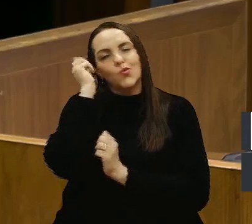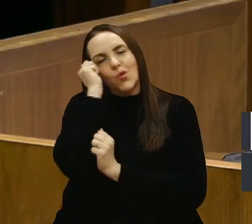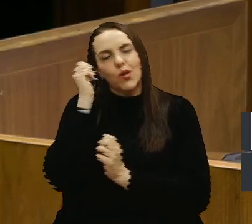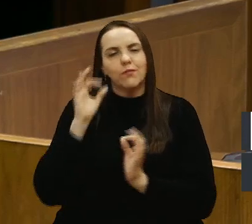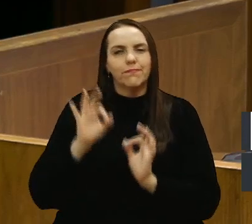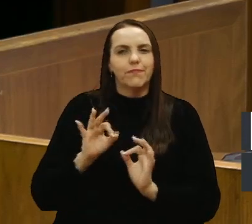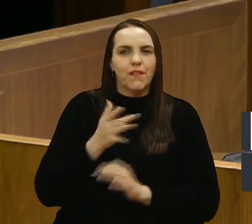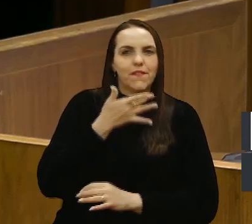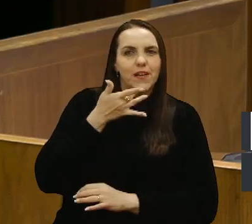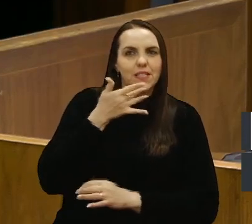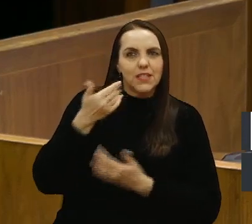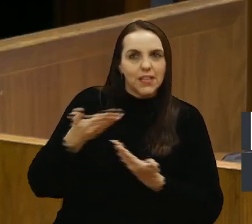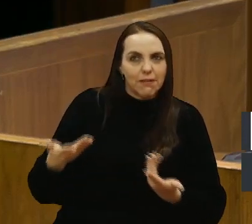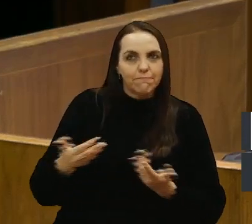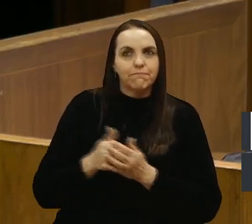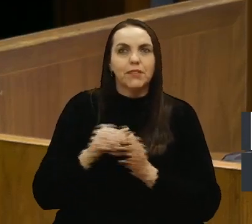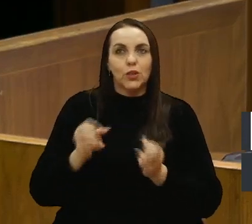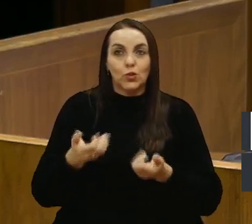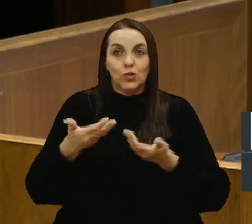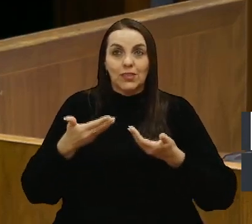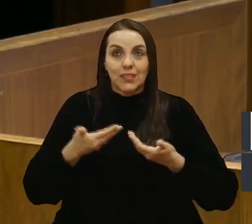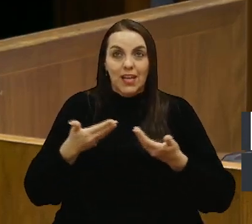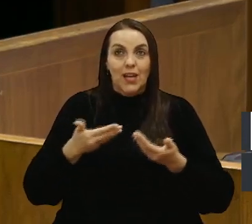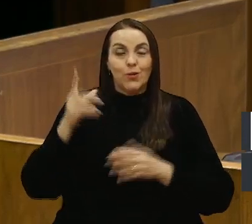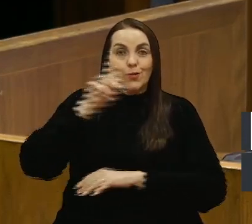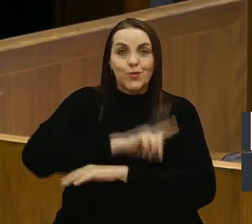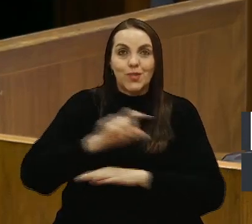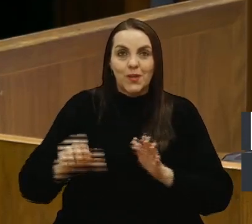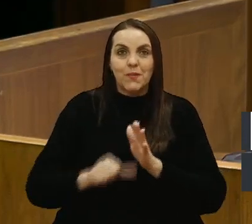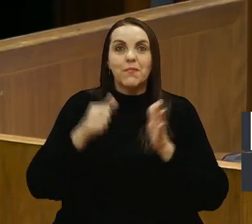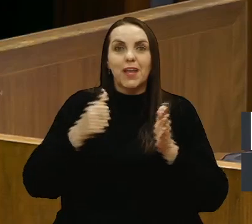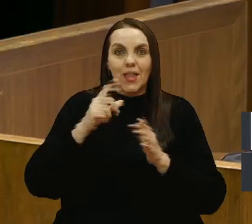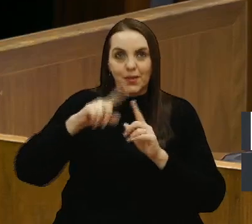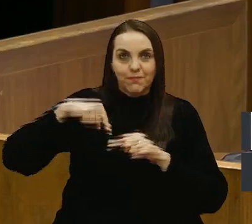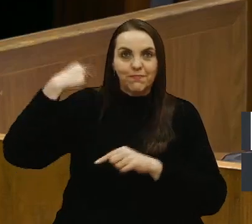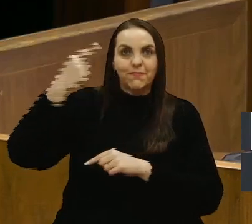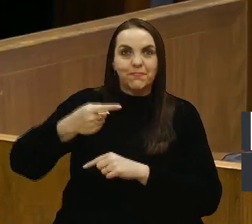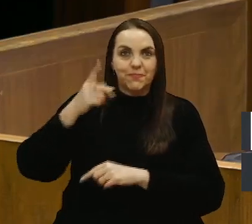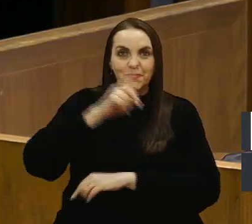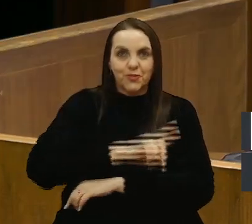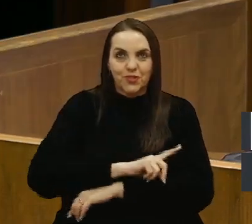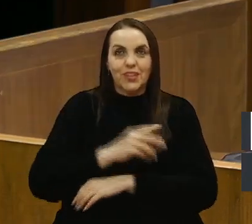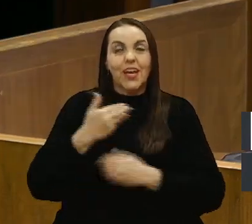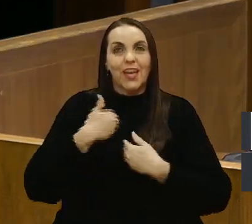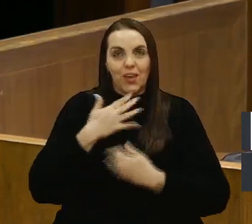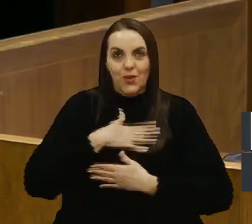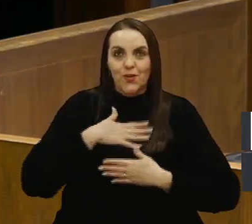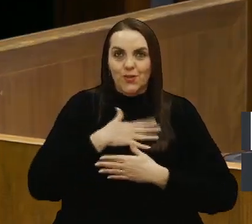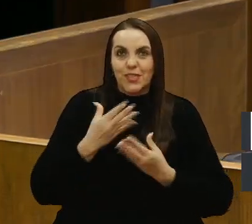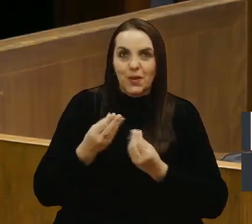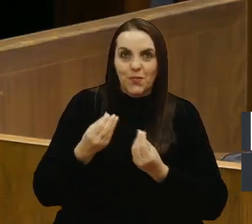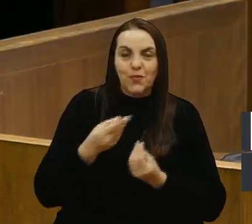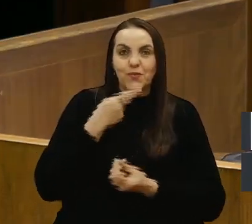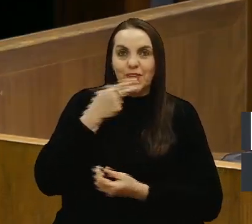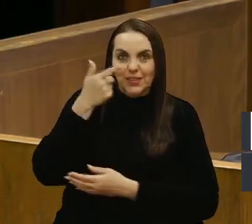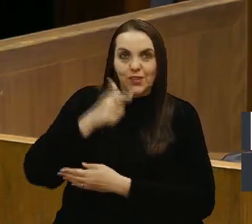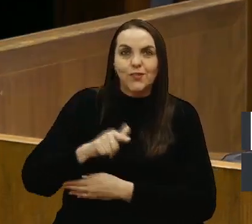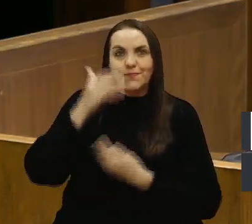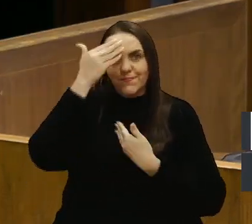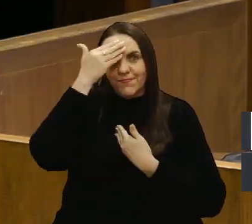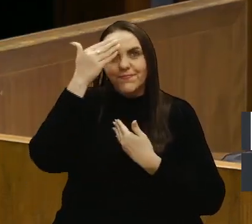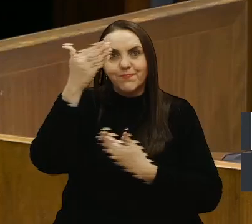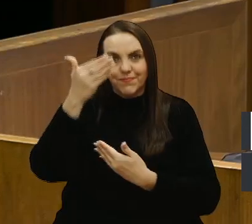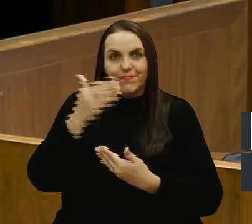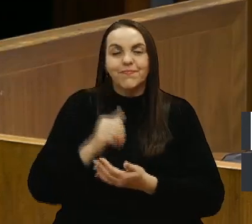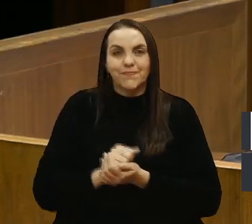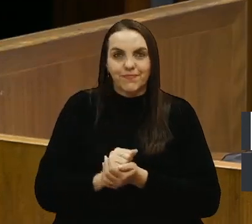facilitado e nos traga um dia melhor no outro dia. Eu gostaria muito de reforçar o